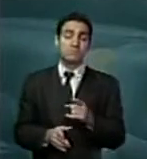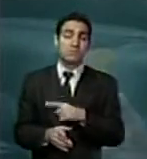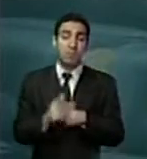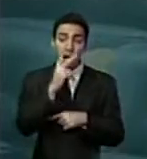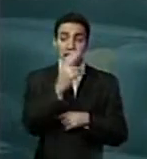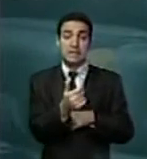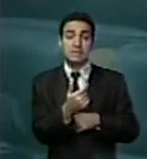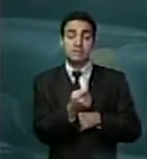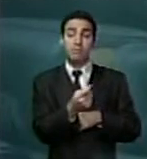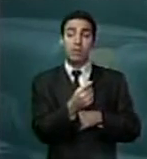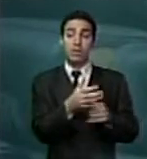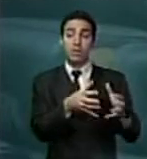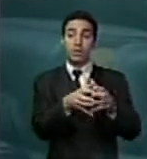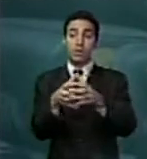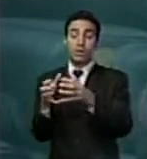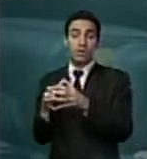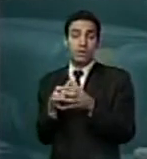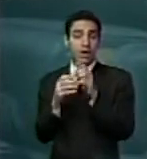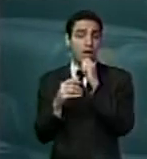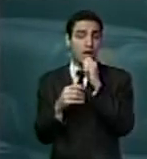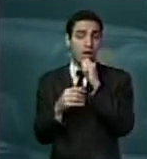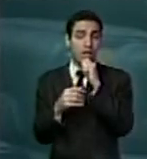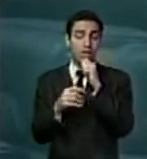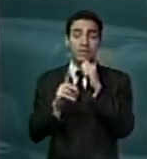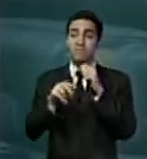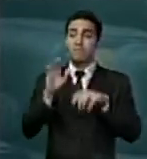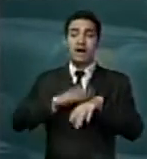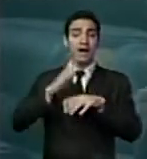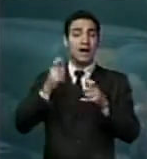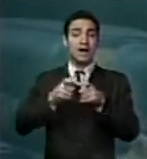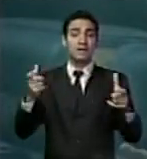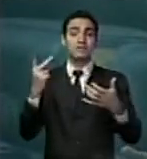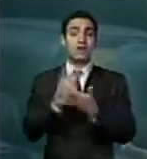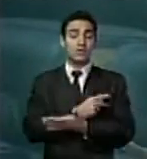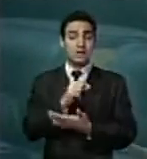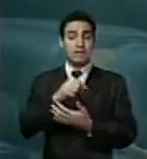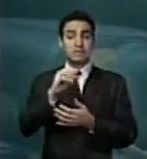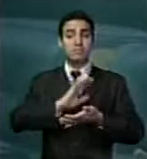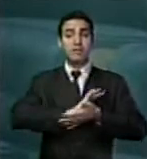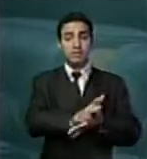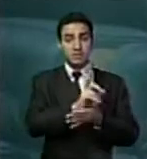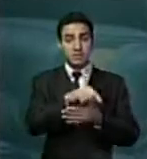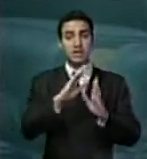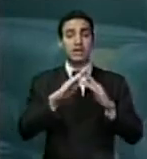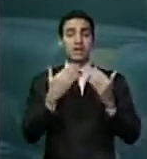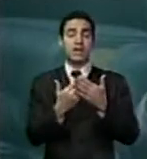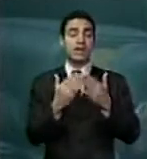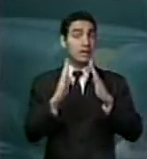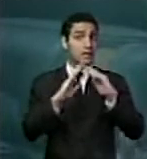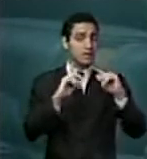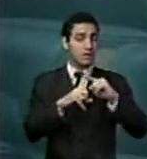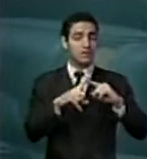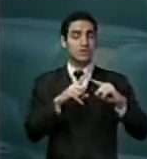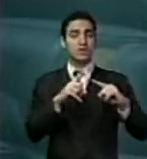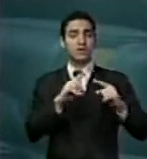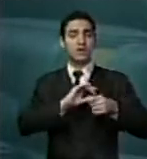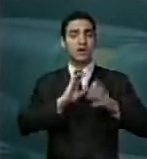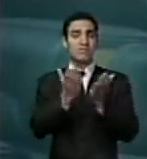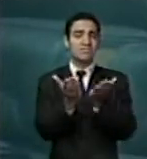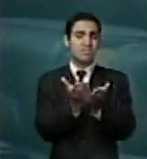poucos setores tenham sido mais vítimas de preconceito do que a Igreja Evangélica. Ao longo dos anos,